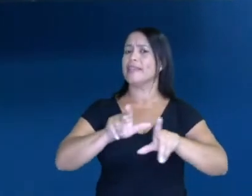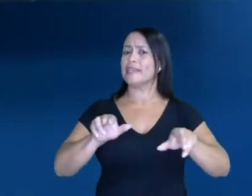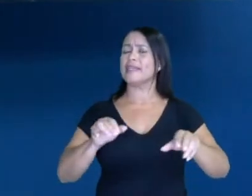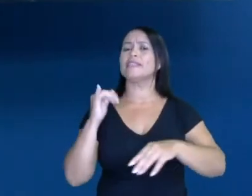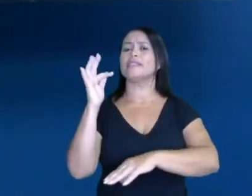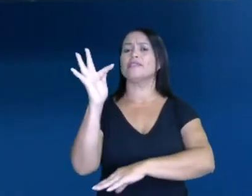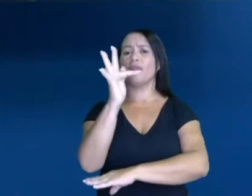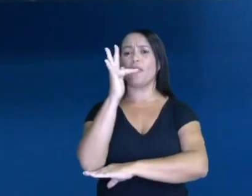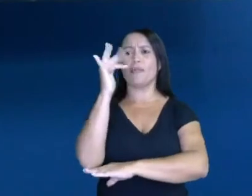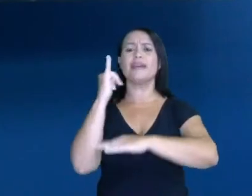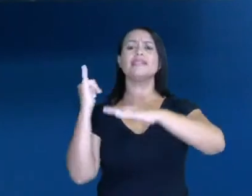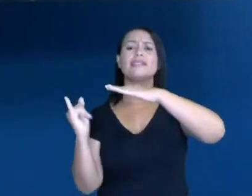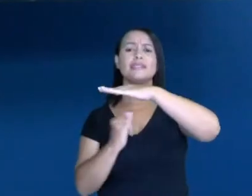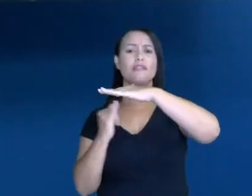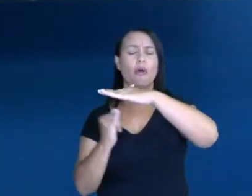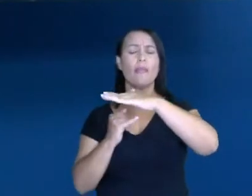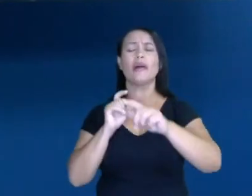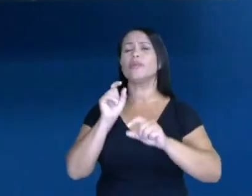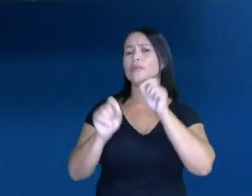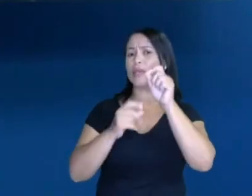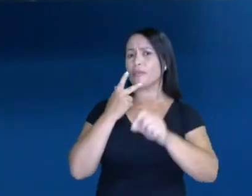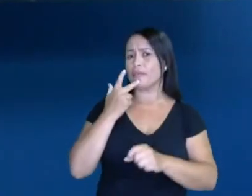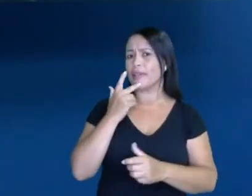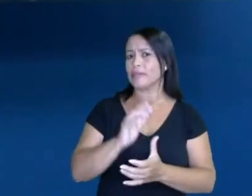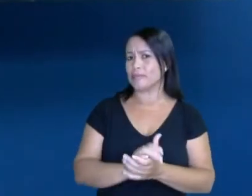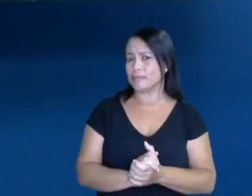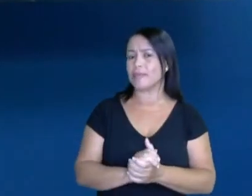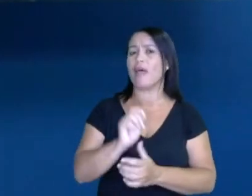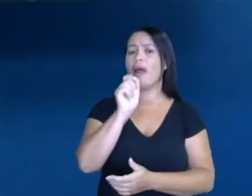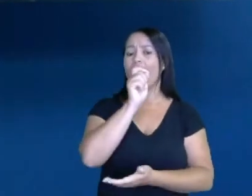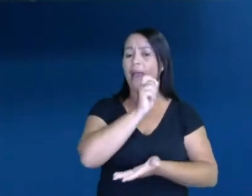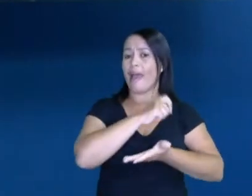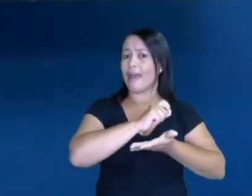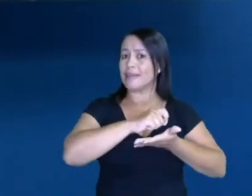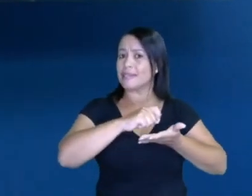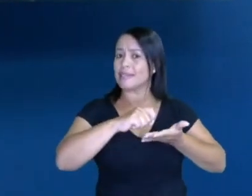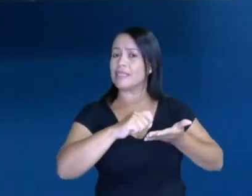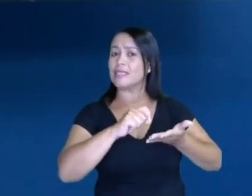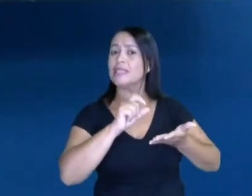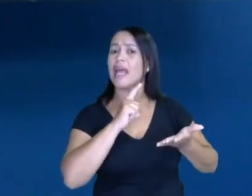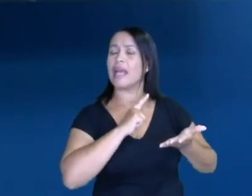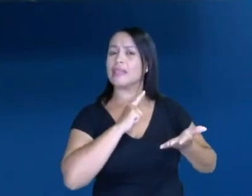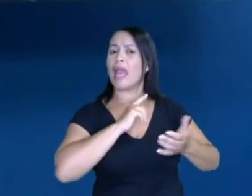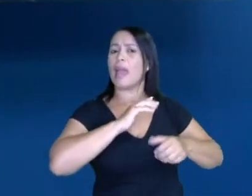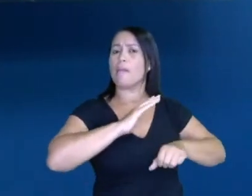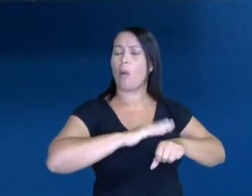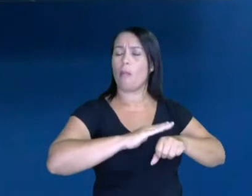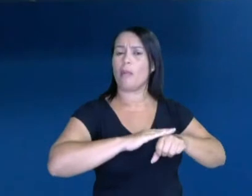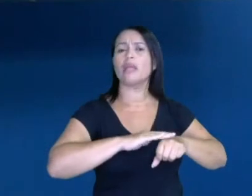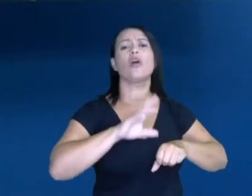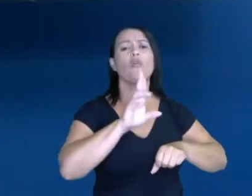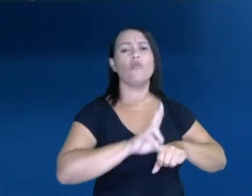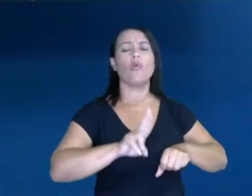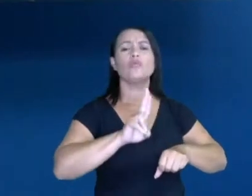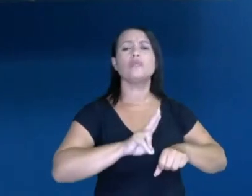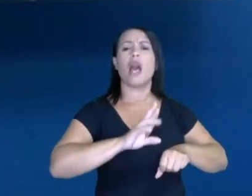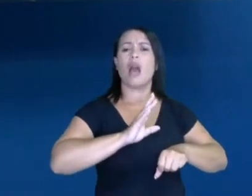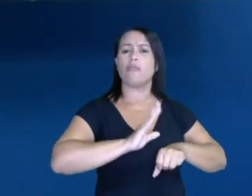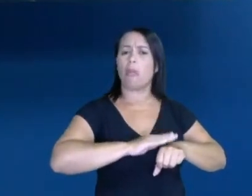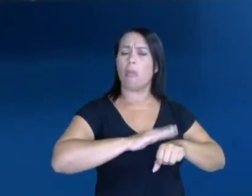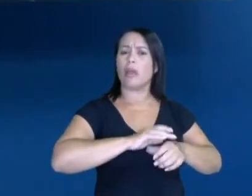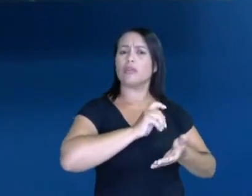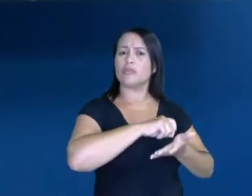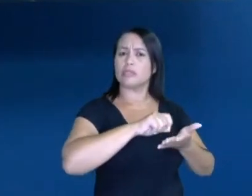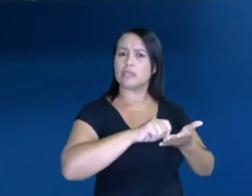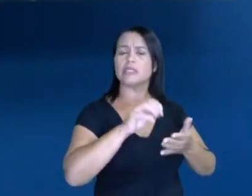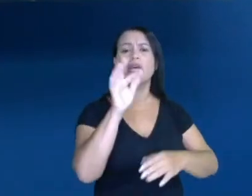e informais. O que é que eu estou querendo dizer com isso, tá? A escrita possui momentos. Eu vou utilizar a escrita em